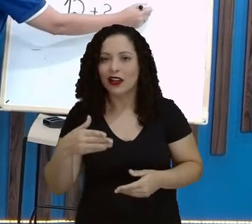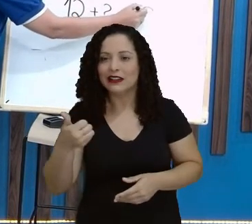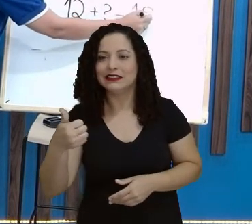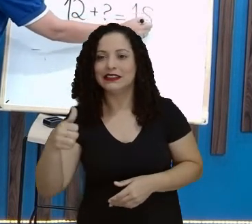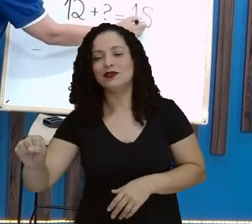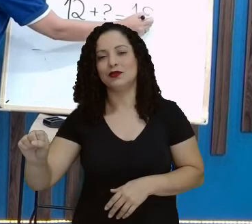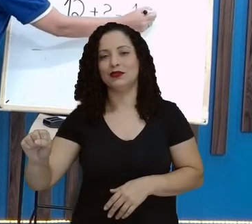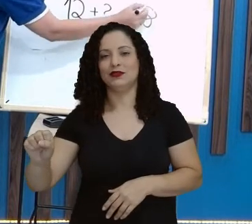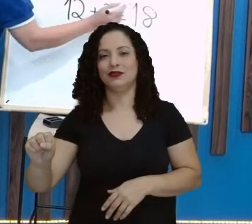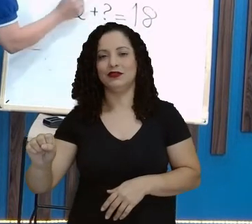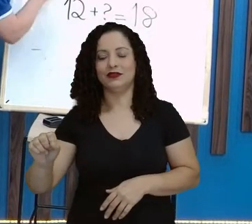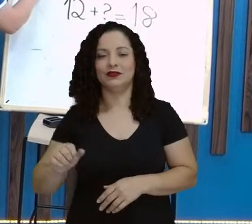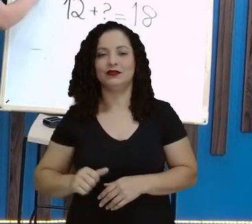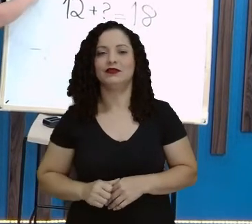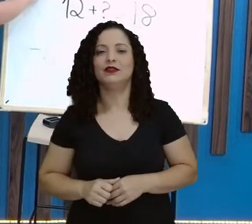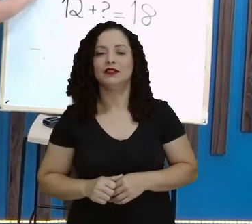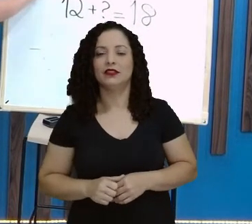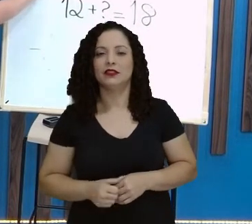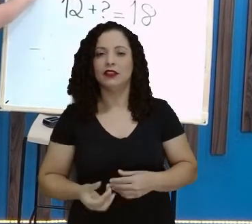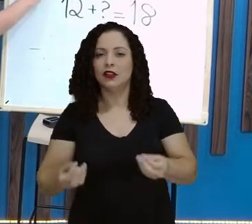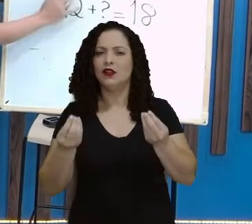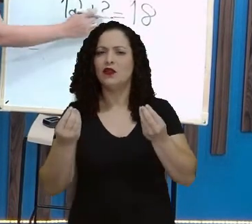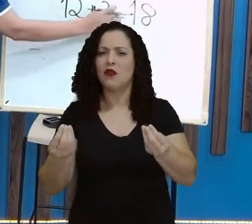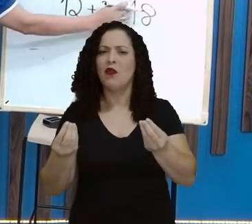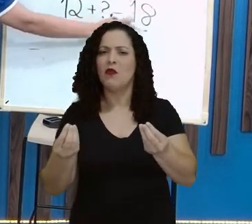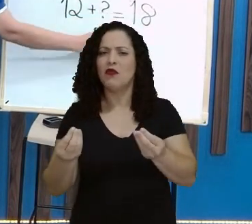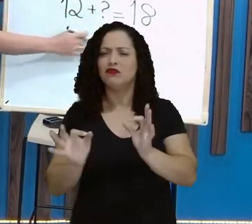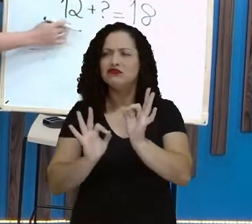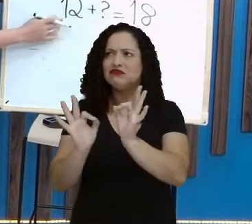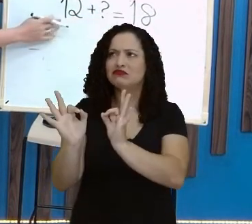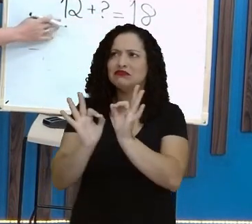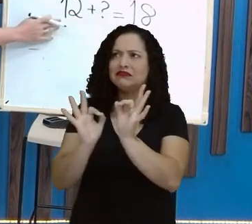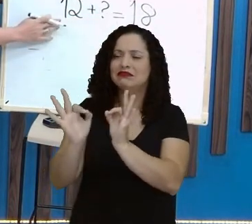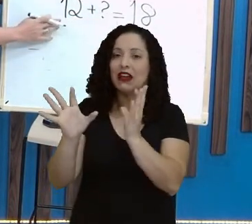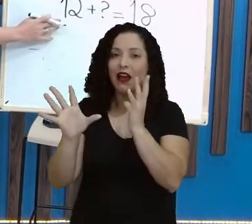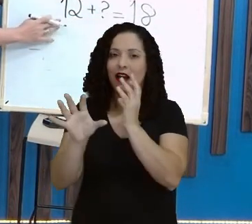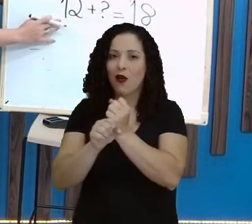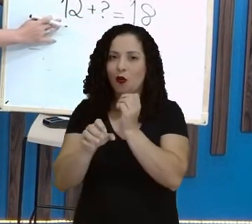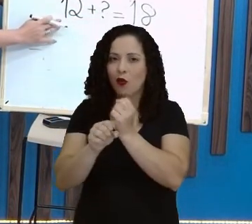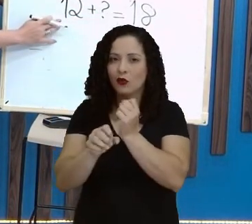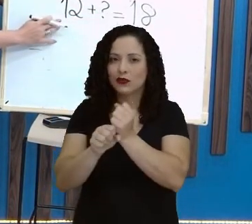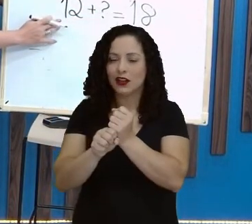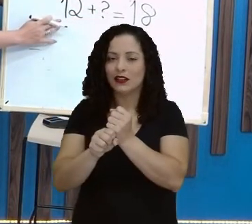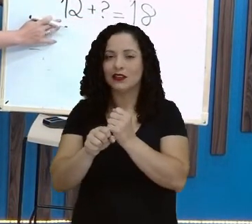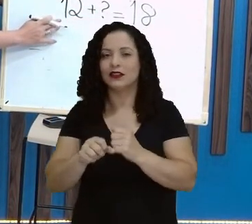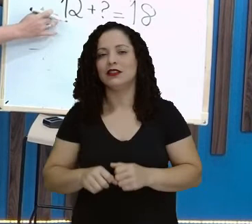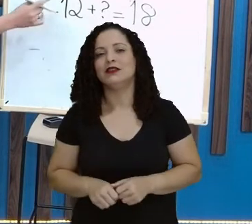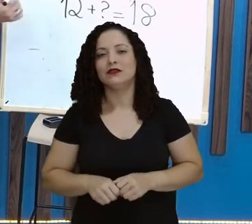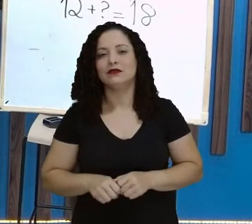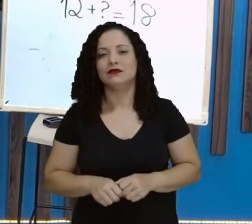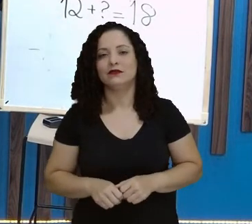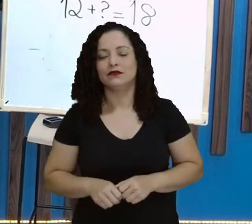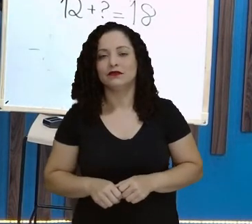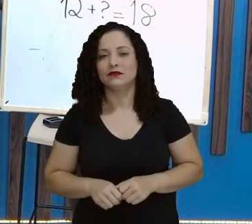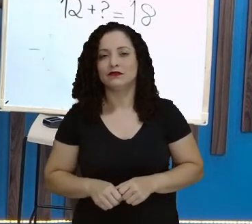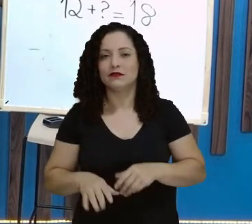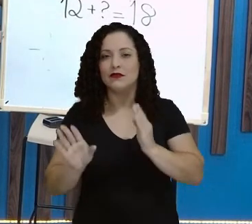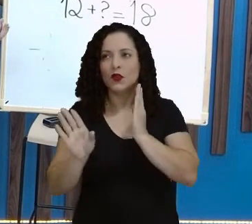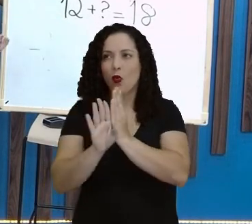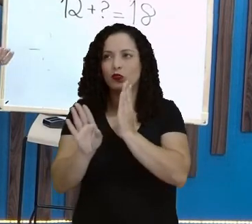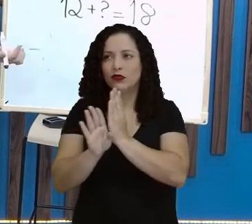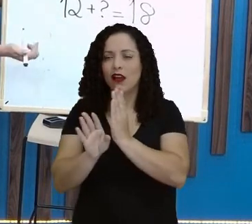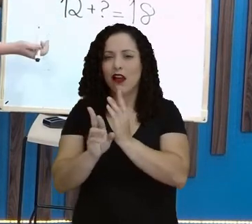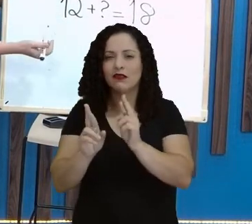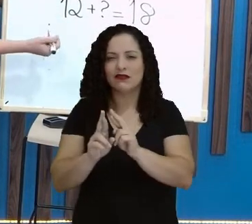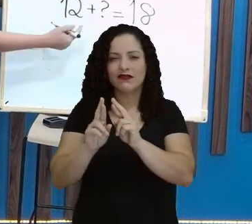18. Então, a gente, para isso, a gente vai fazer uma continha, né? Para descobrir essa diferença,